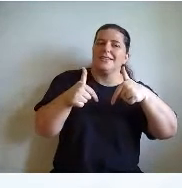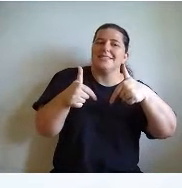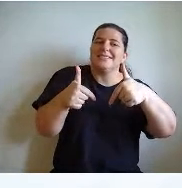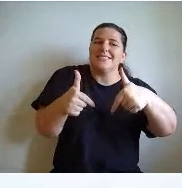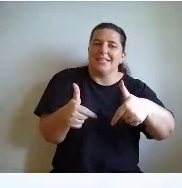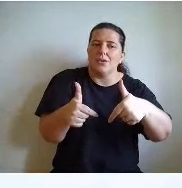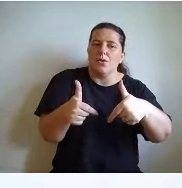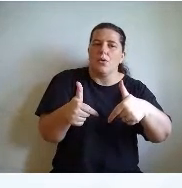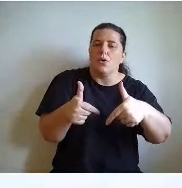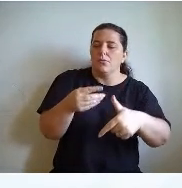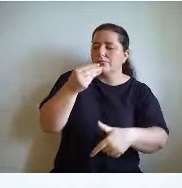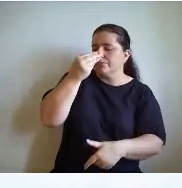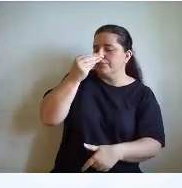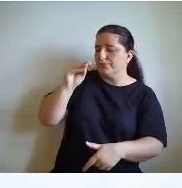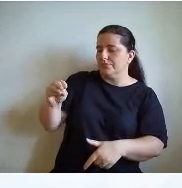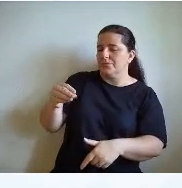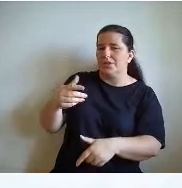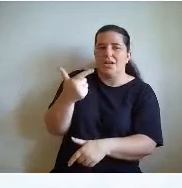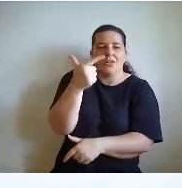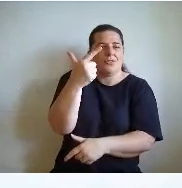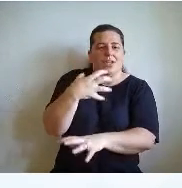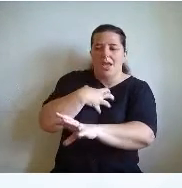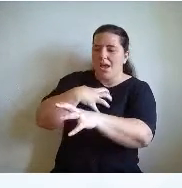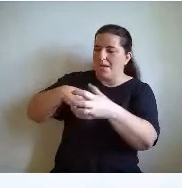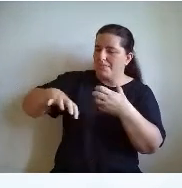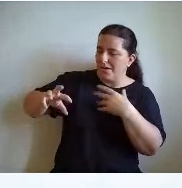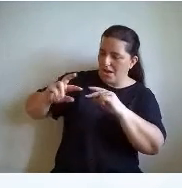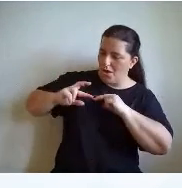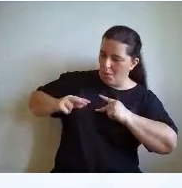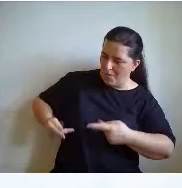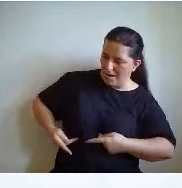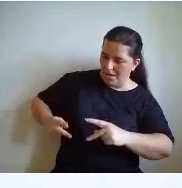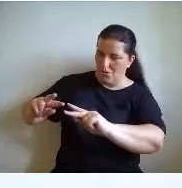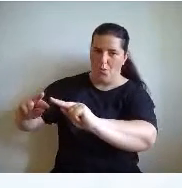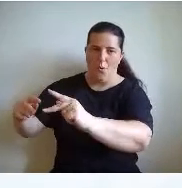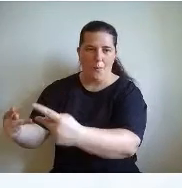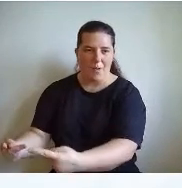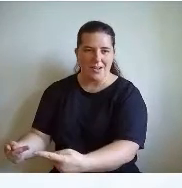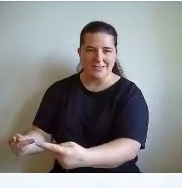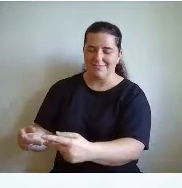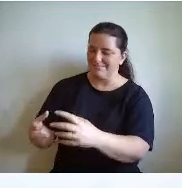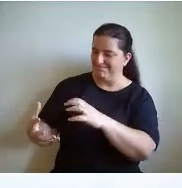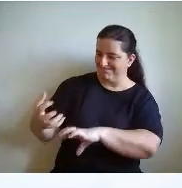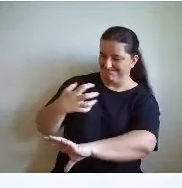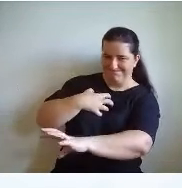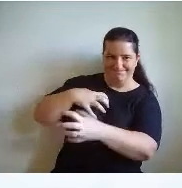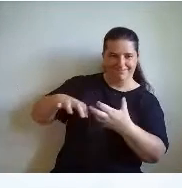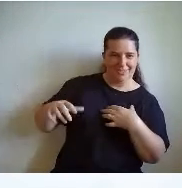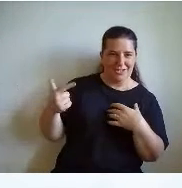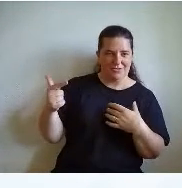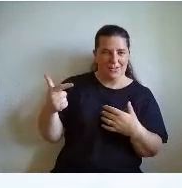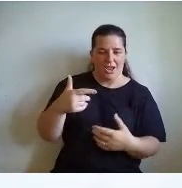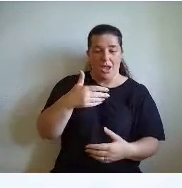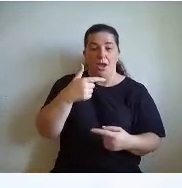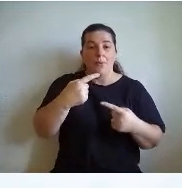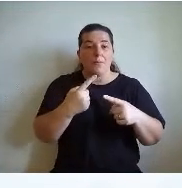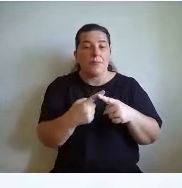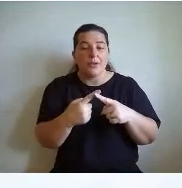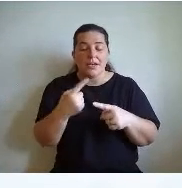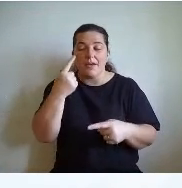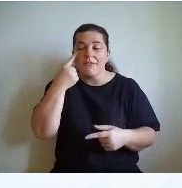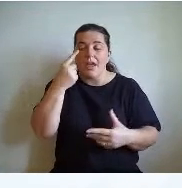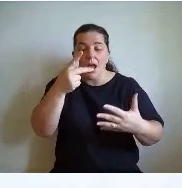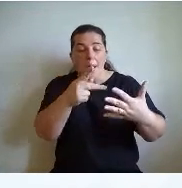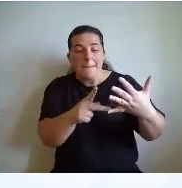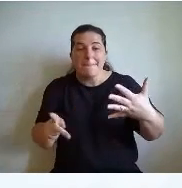não empatia humana, né? Nós estamos vivendo o reflexo dessa não prioridade de política pública